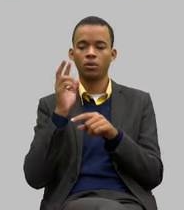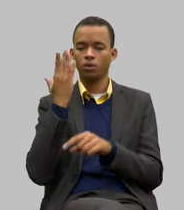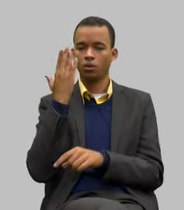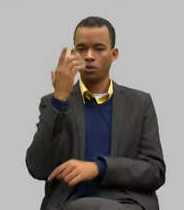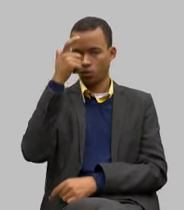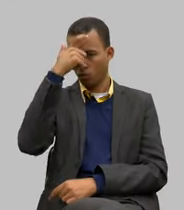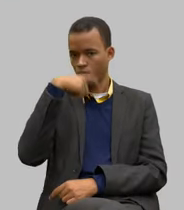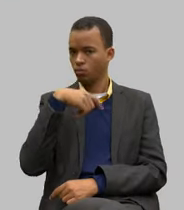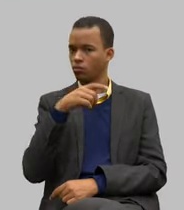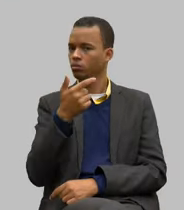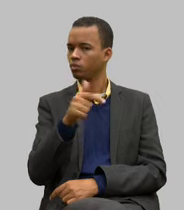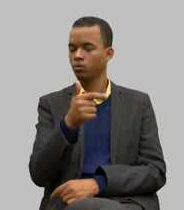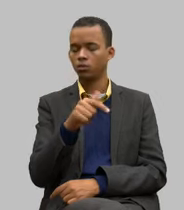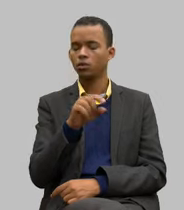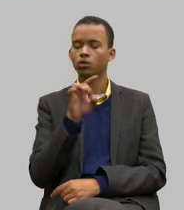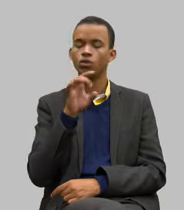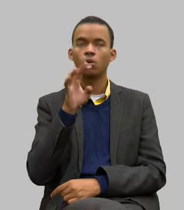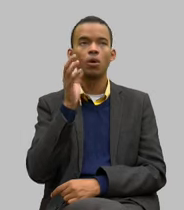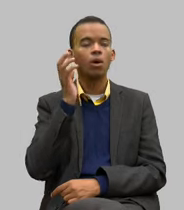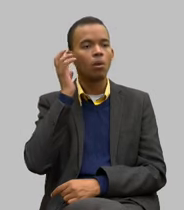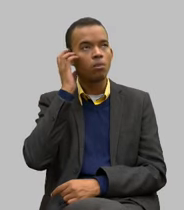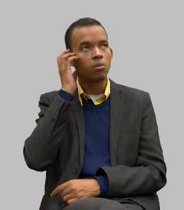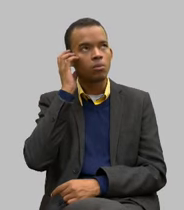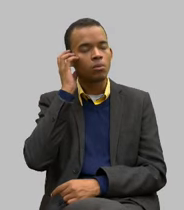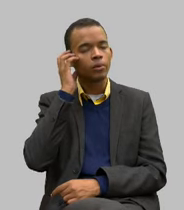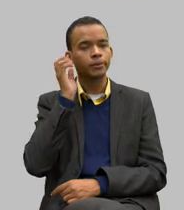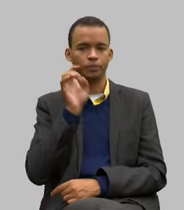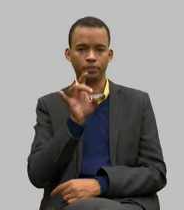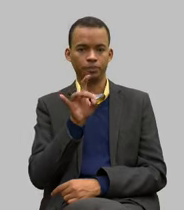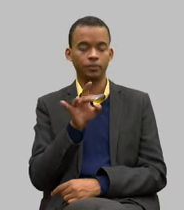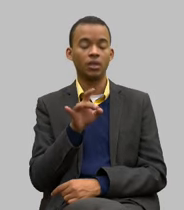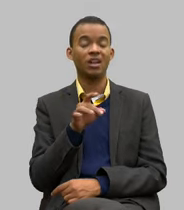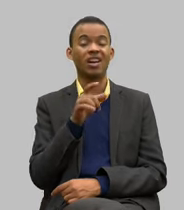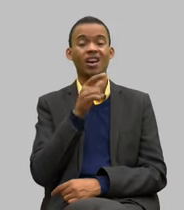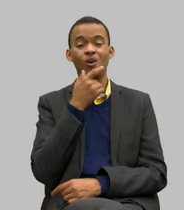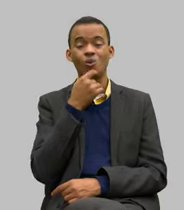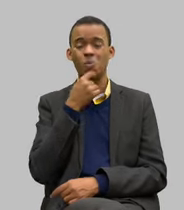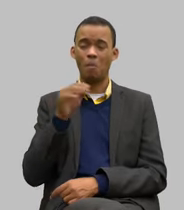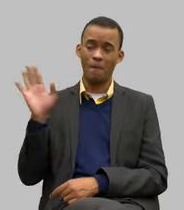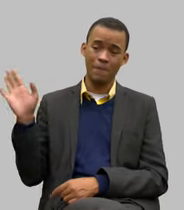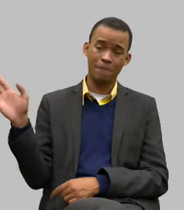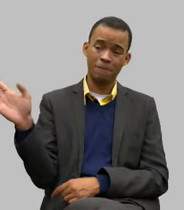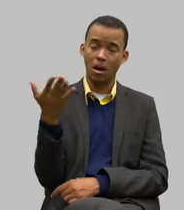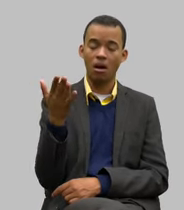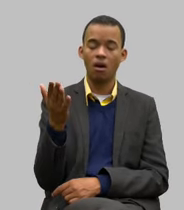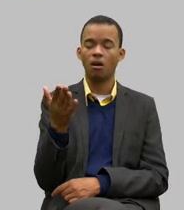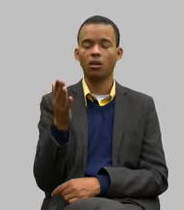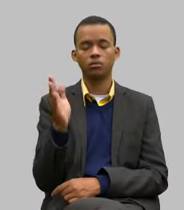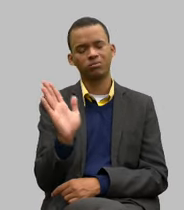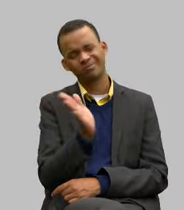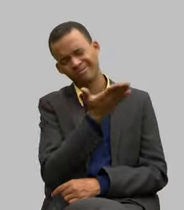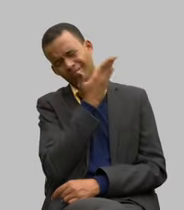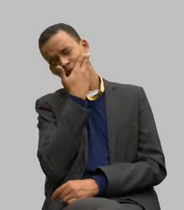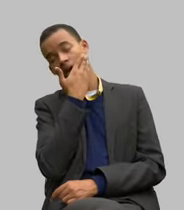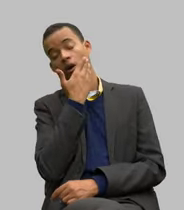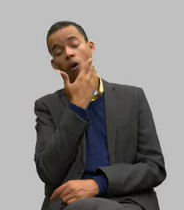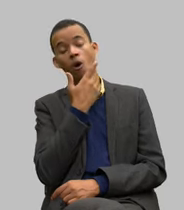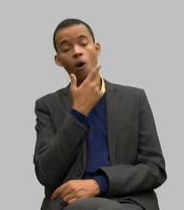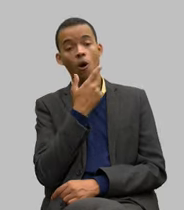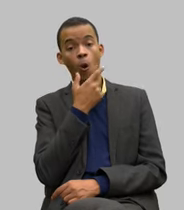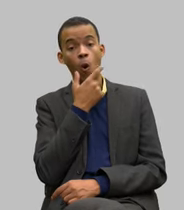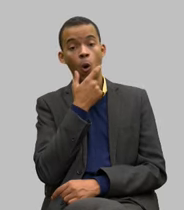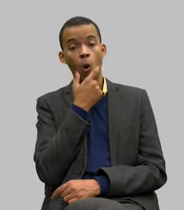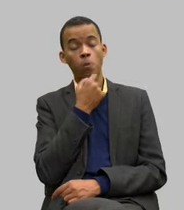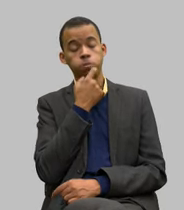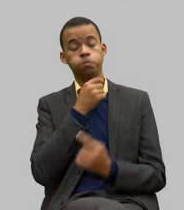policiais estav acompanhando ele deu um tapa na cara dela ou no carro o escolta desceu com a arma já em condições para fazer